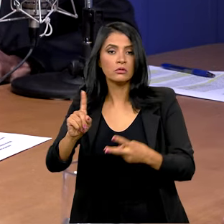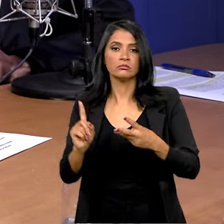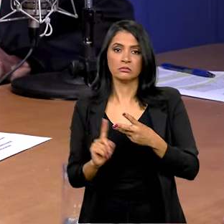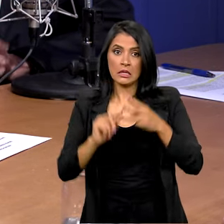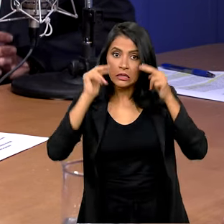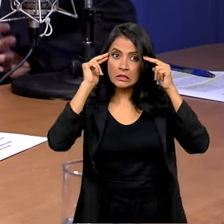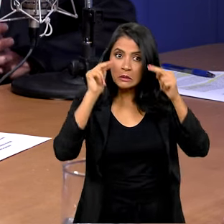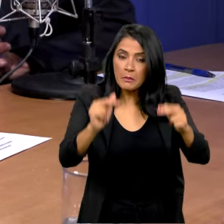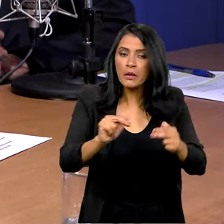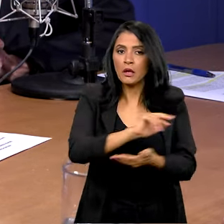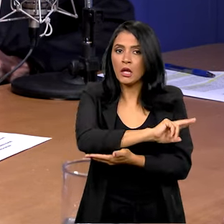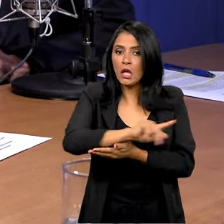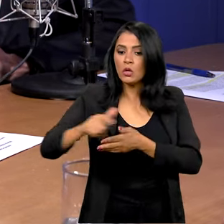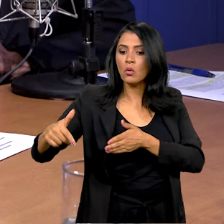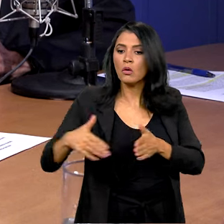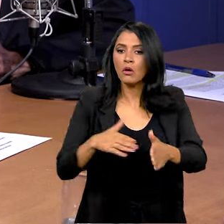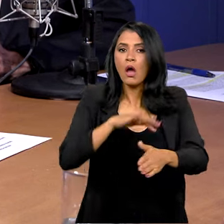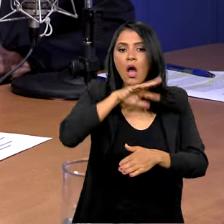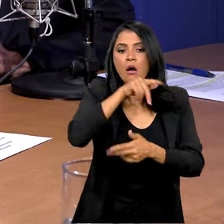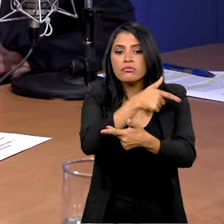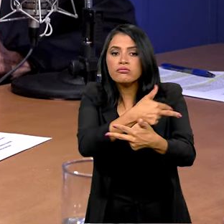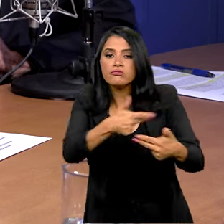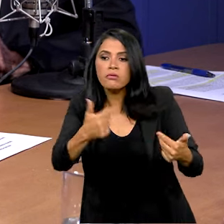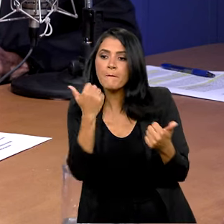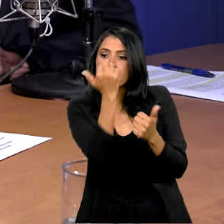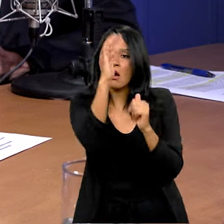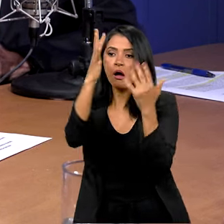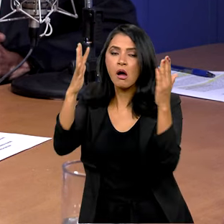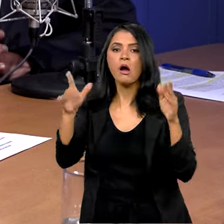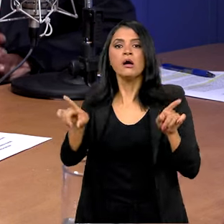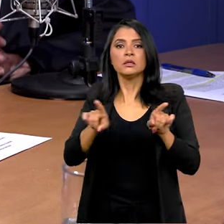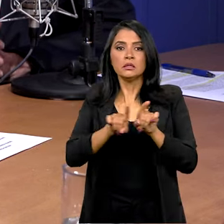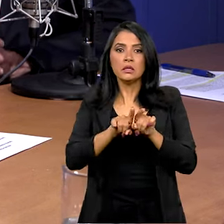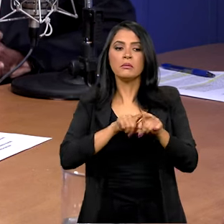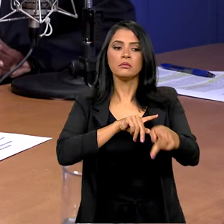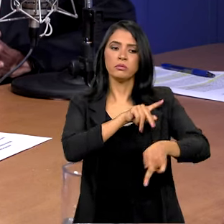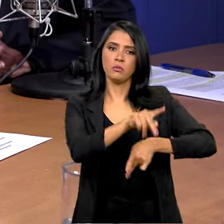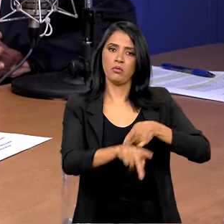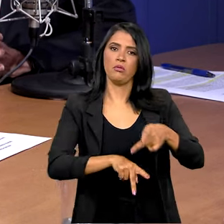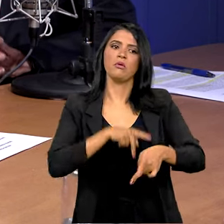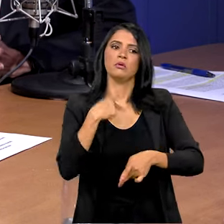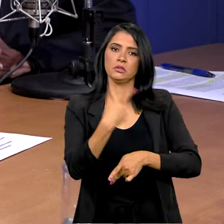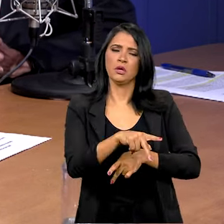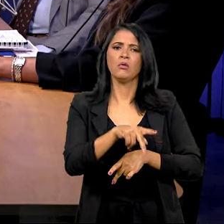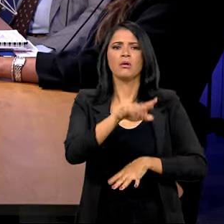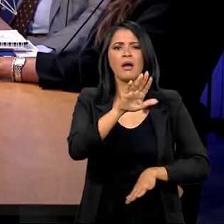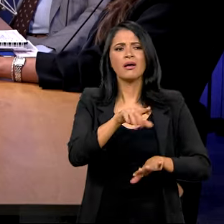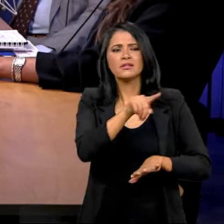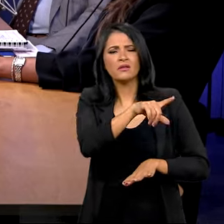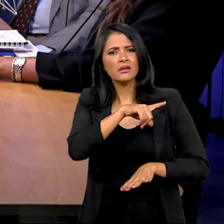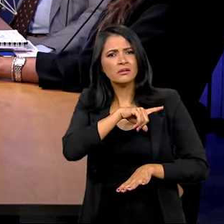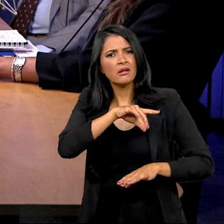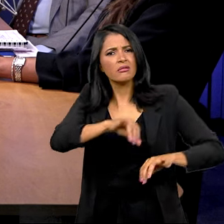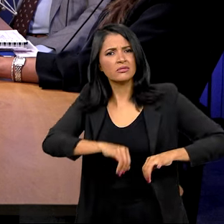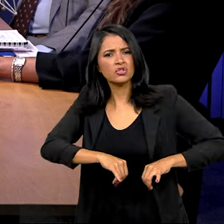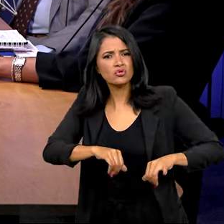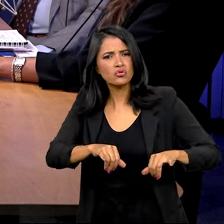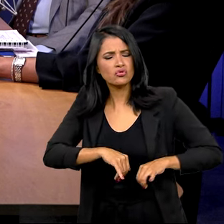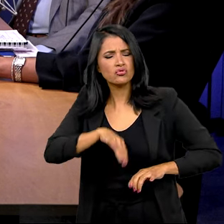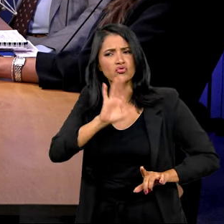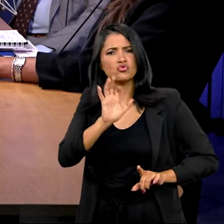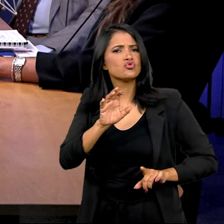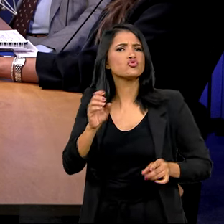com respeito aos ecossistemas com respeito às populações que são muitas vezes